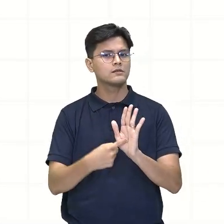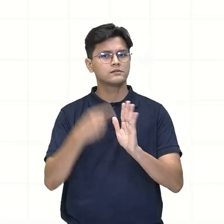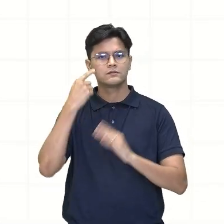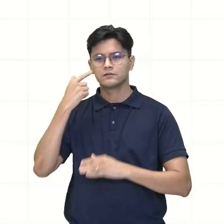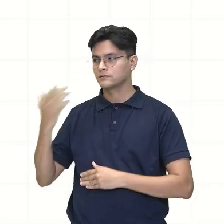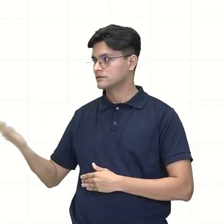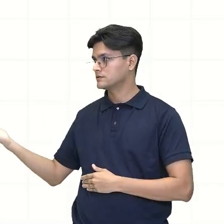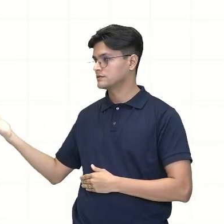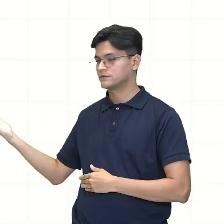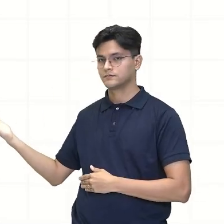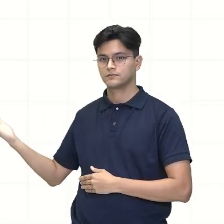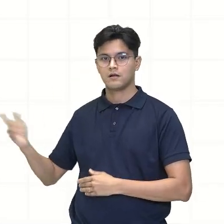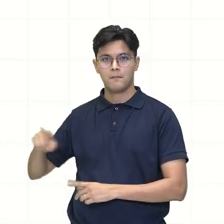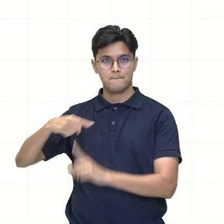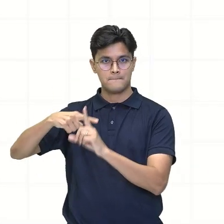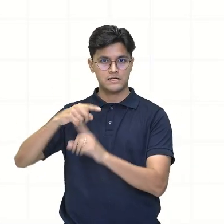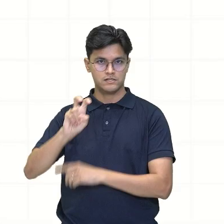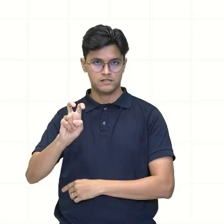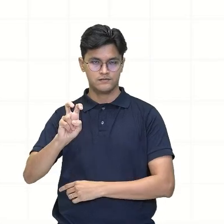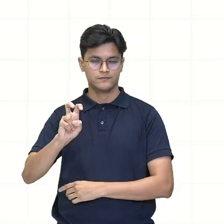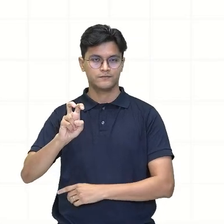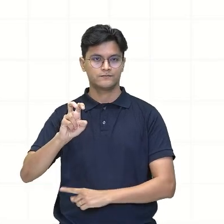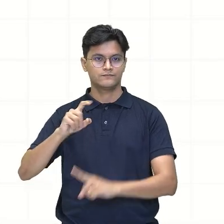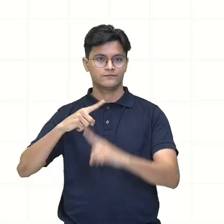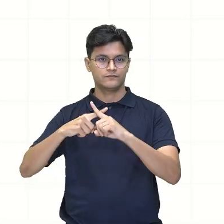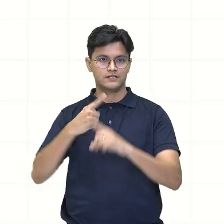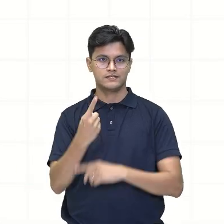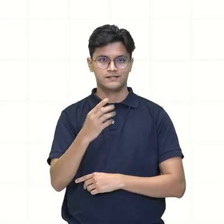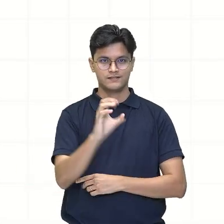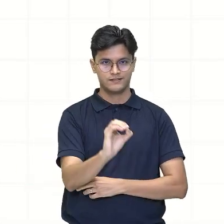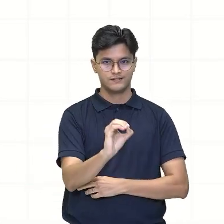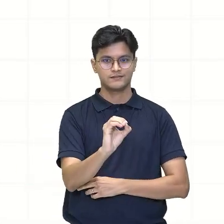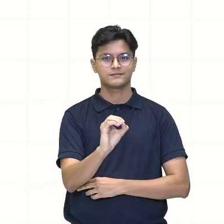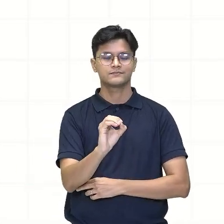5 vezes 10